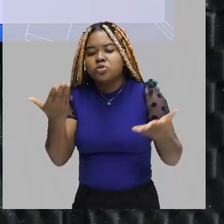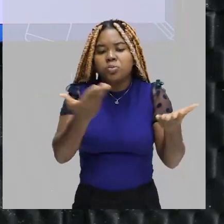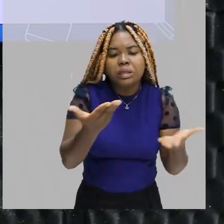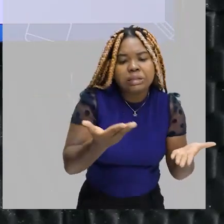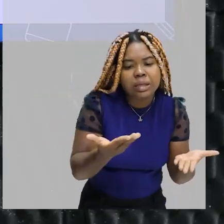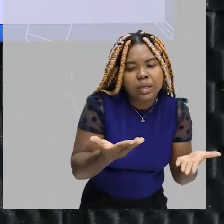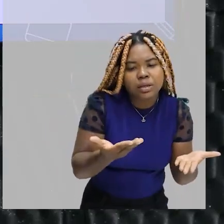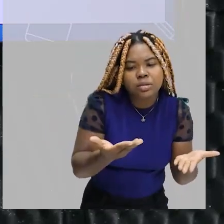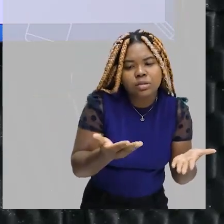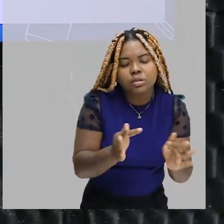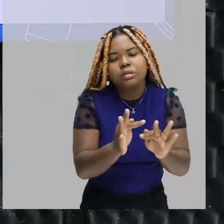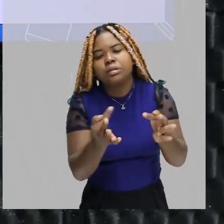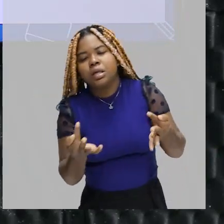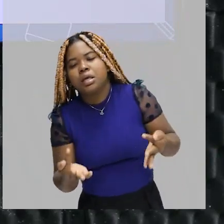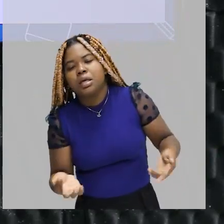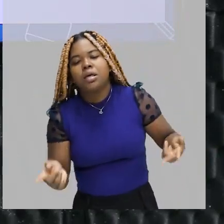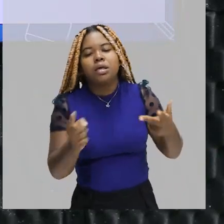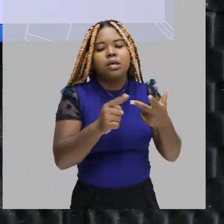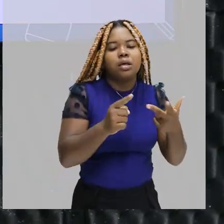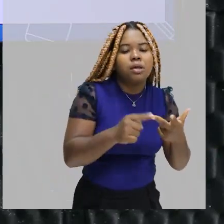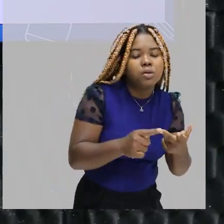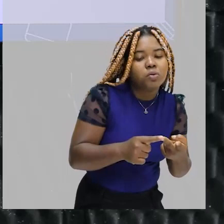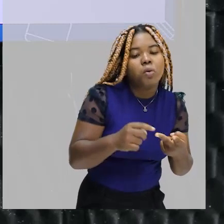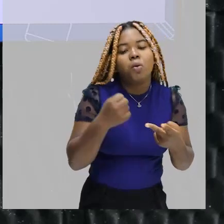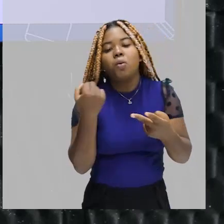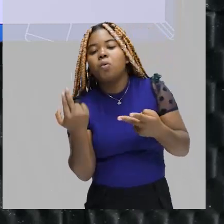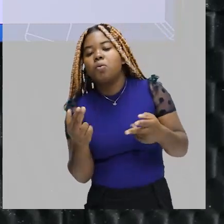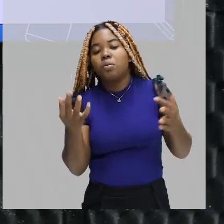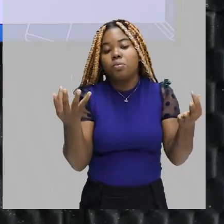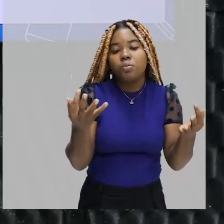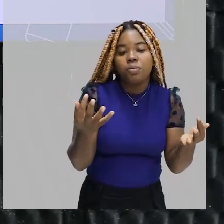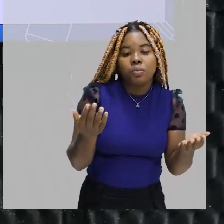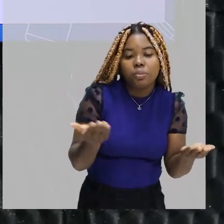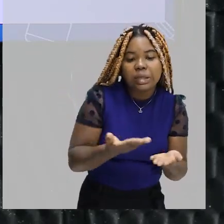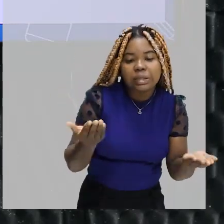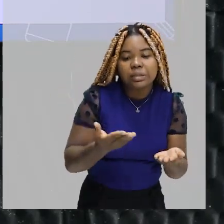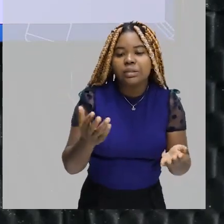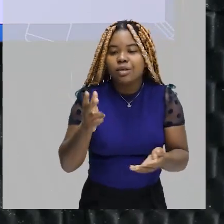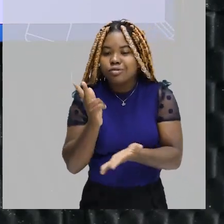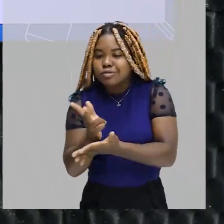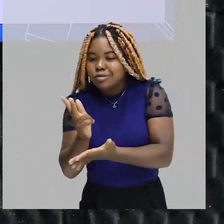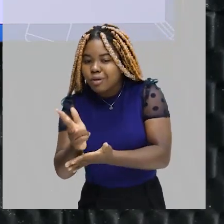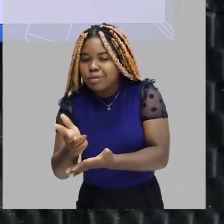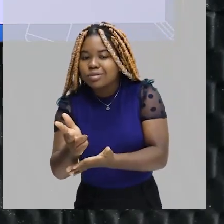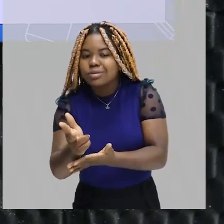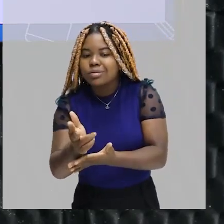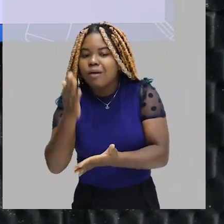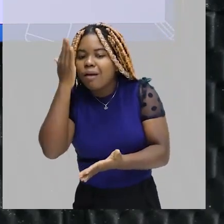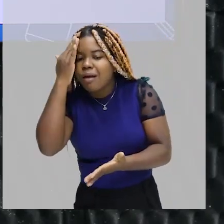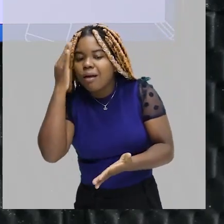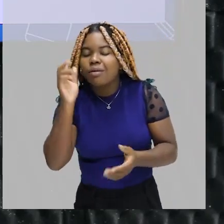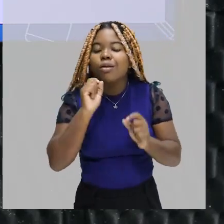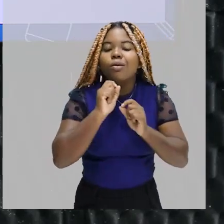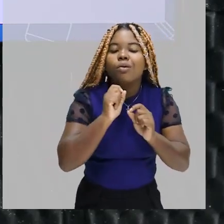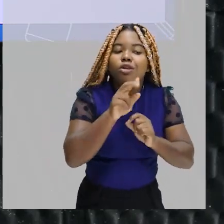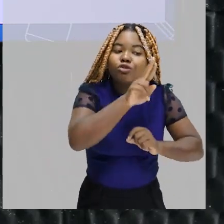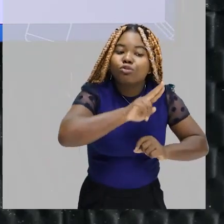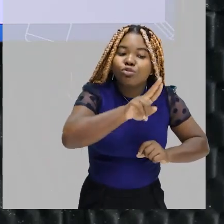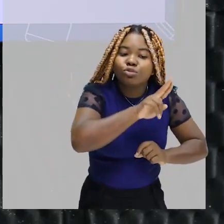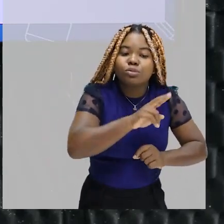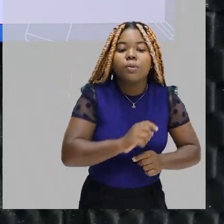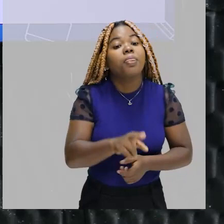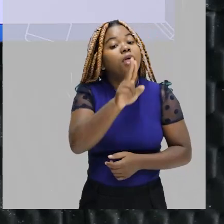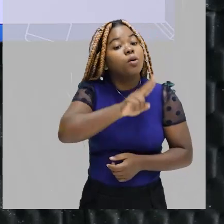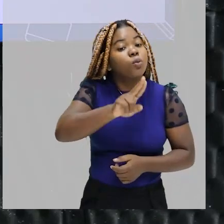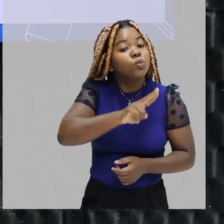por exemplo, presente simples ou presente contínuo, eu tenho que entender o uso. É o uso que vai te determinar a escolha ou